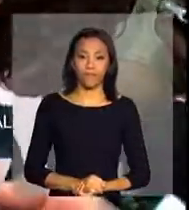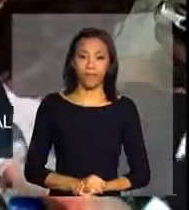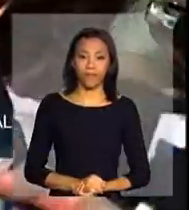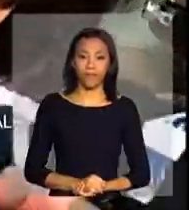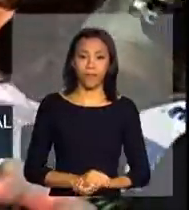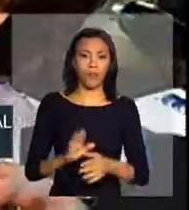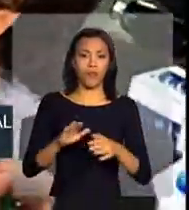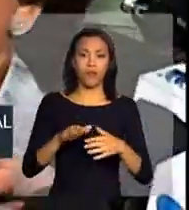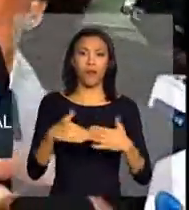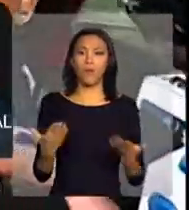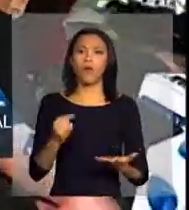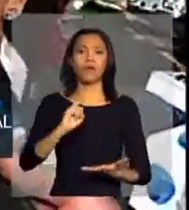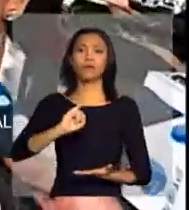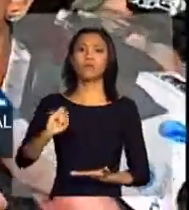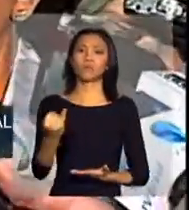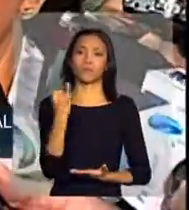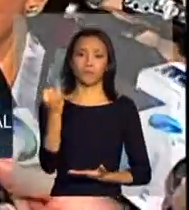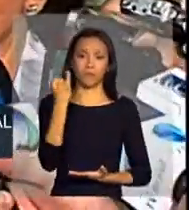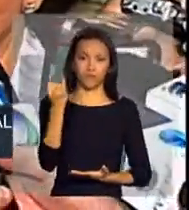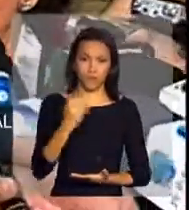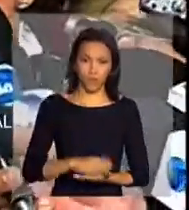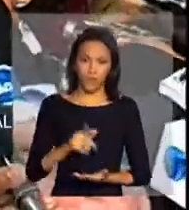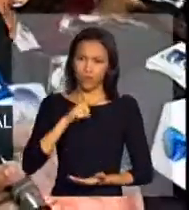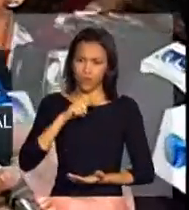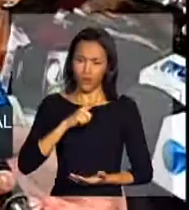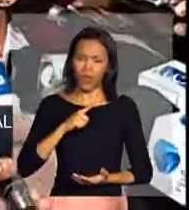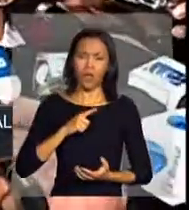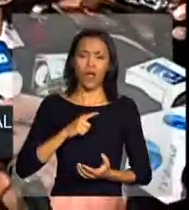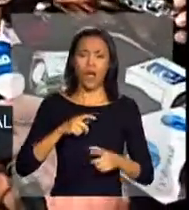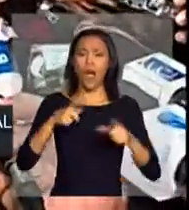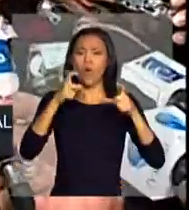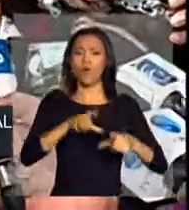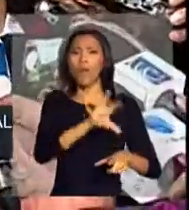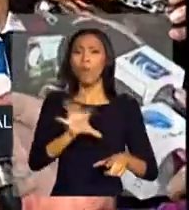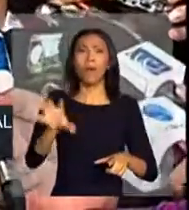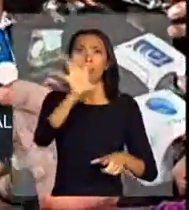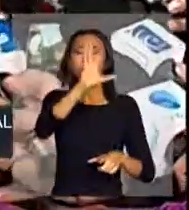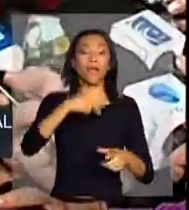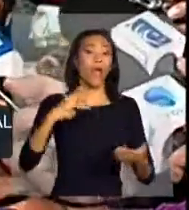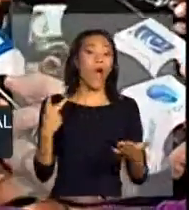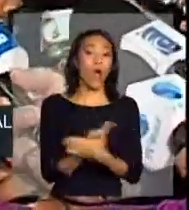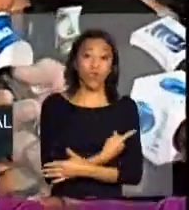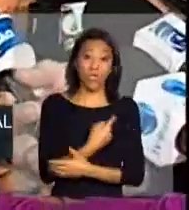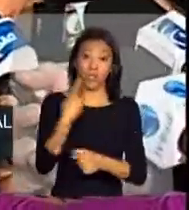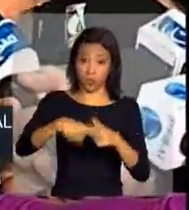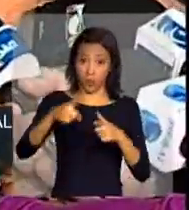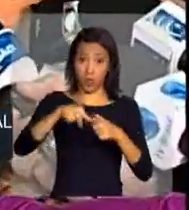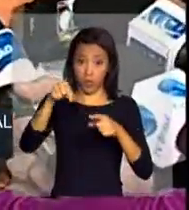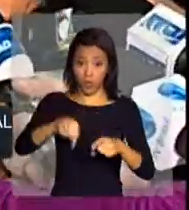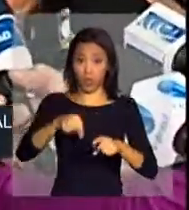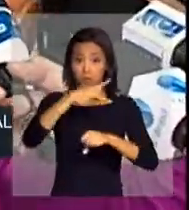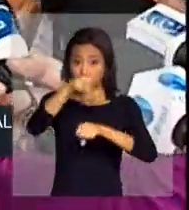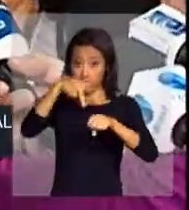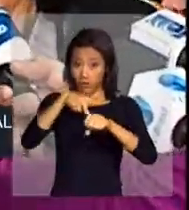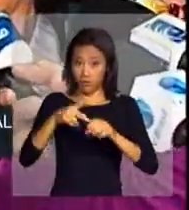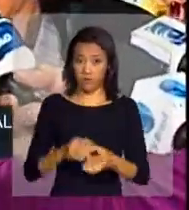Ministra, qual é a importância? Tem alguma região que está mais concentrada esse tipo de problema aqui no país?